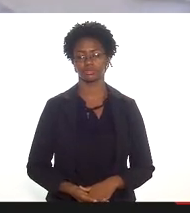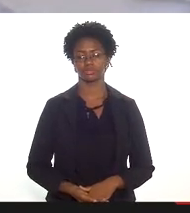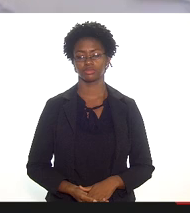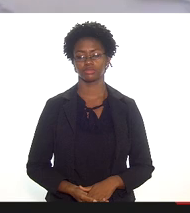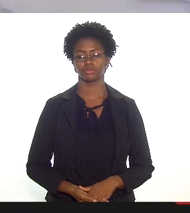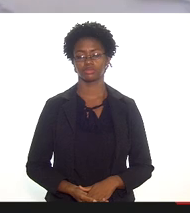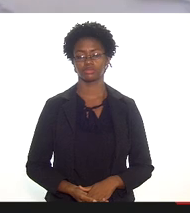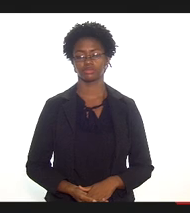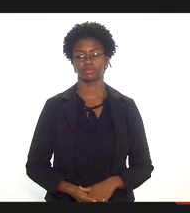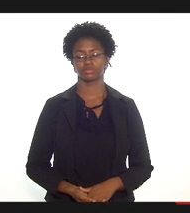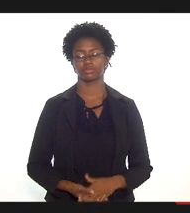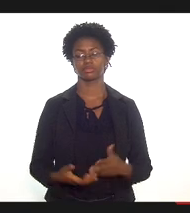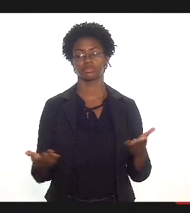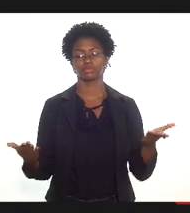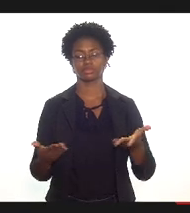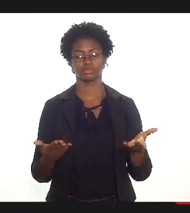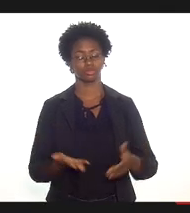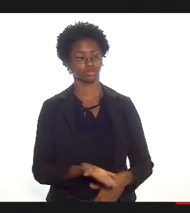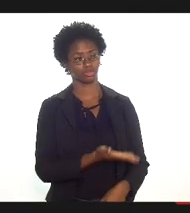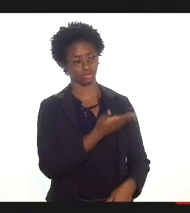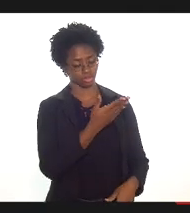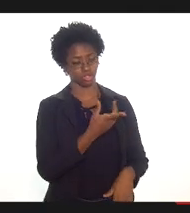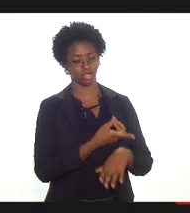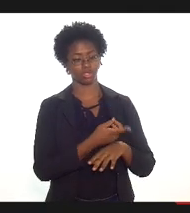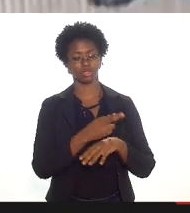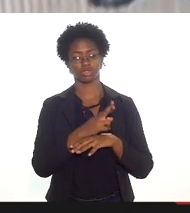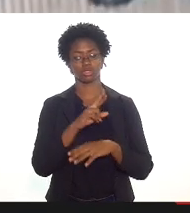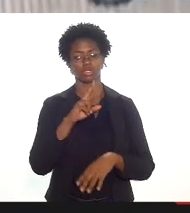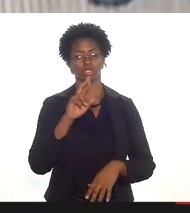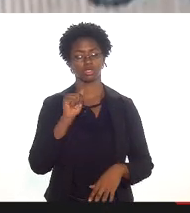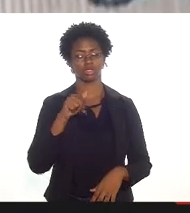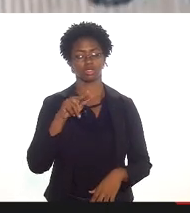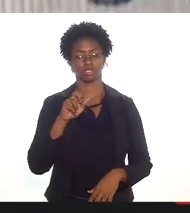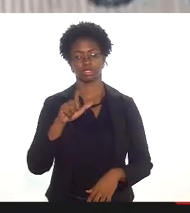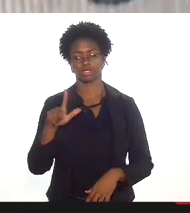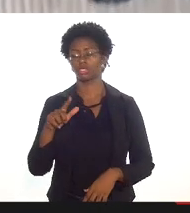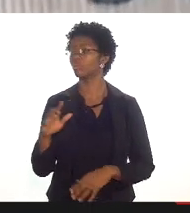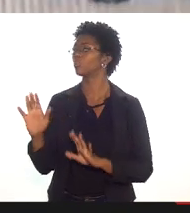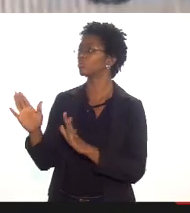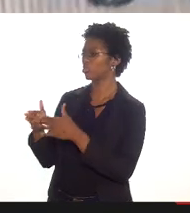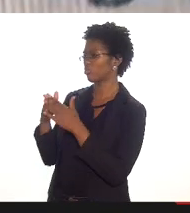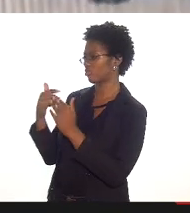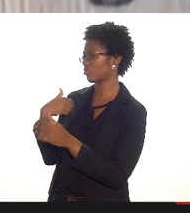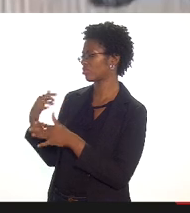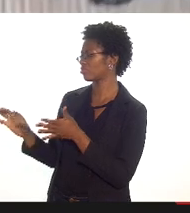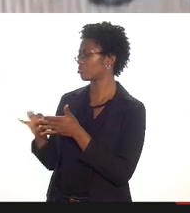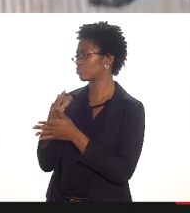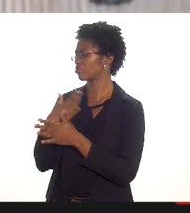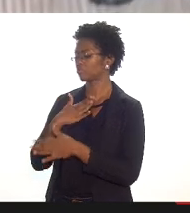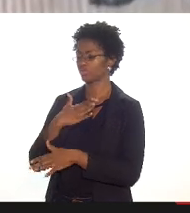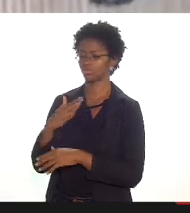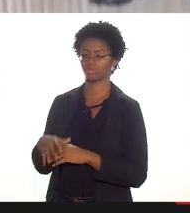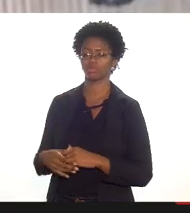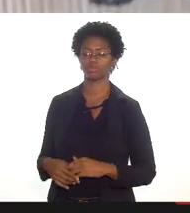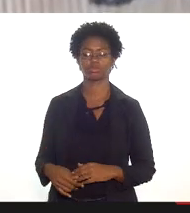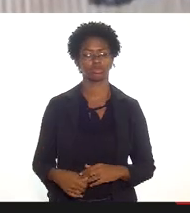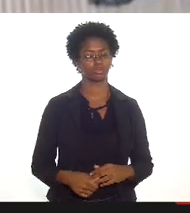Nós vamos passar a palavra para a doutora Raquel, representando... Pode me escrever também, viu, deputada Rejane? Obrigada. Pois